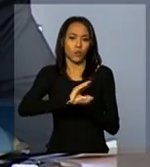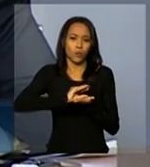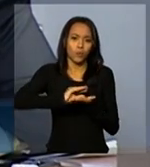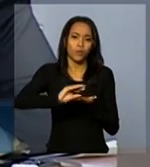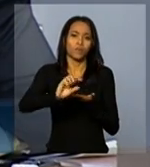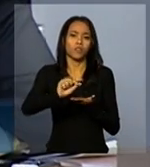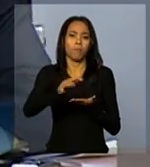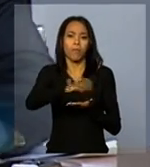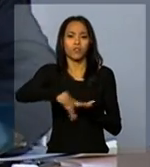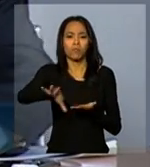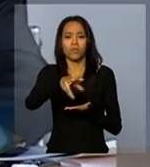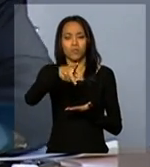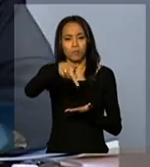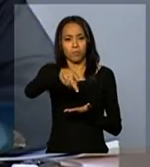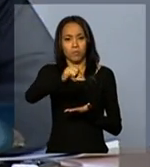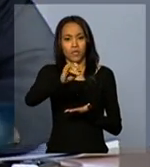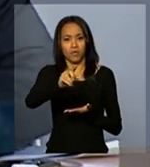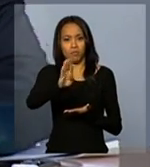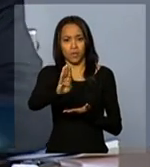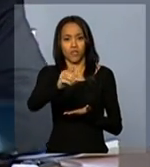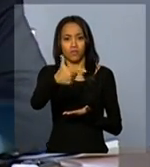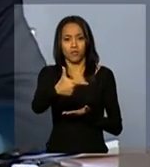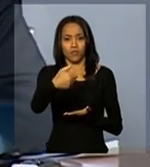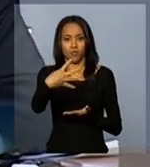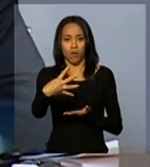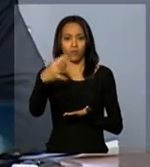de 24%.